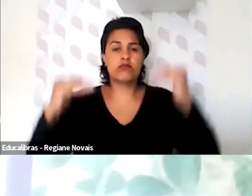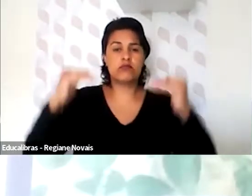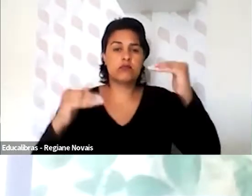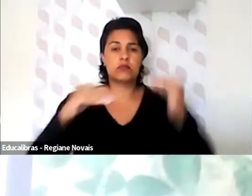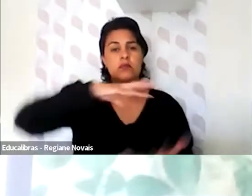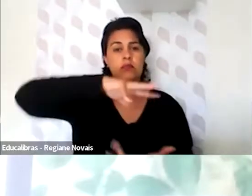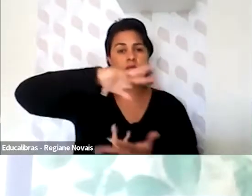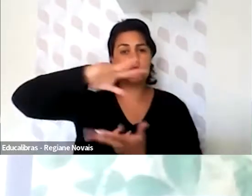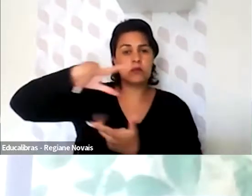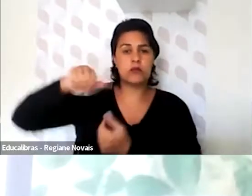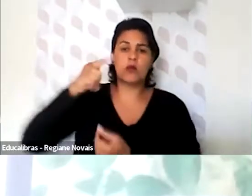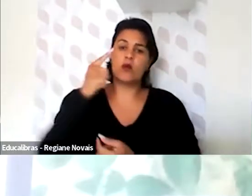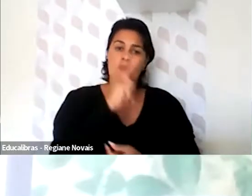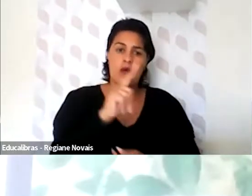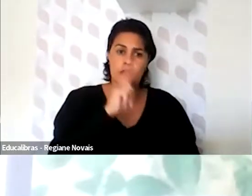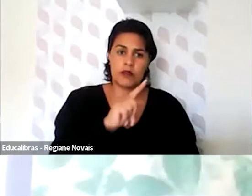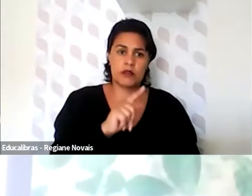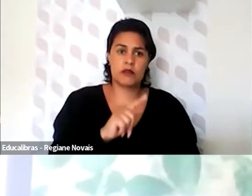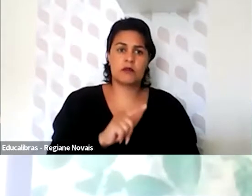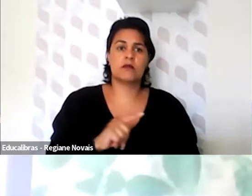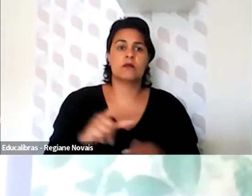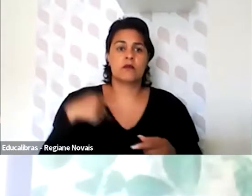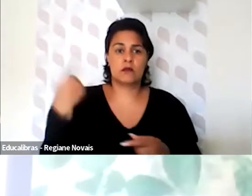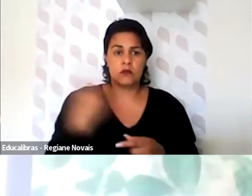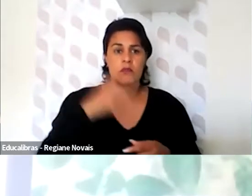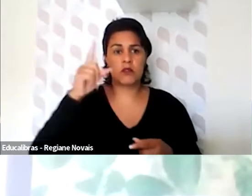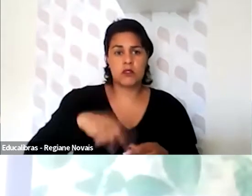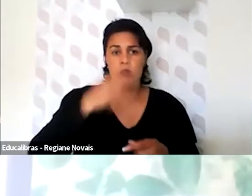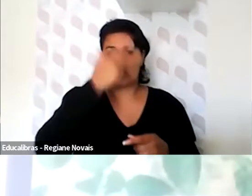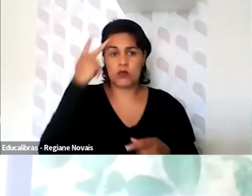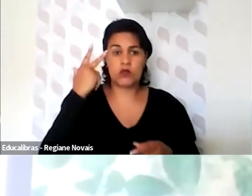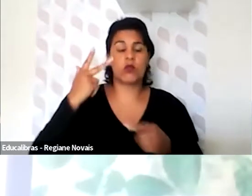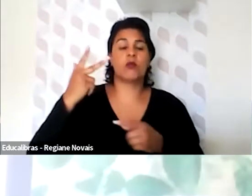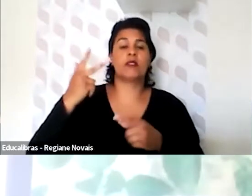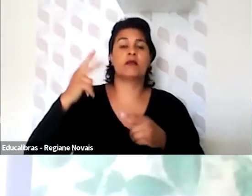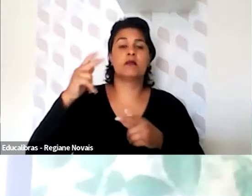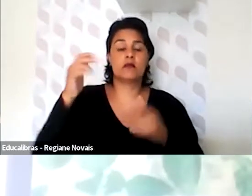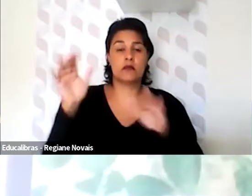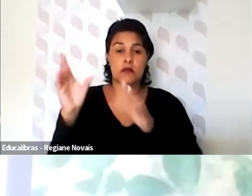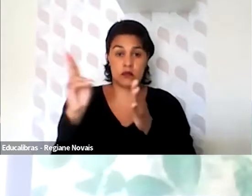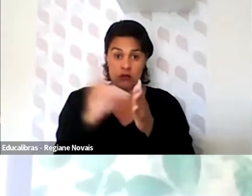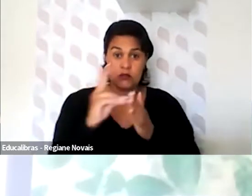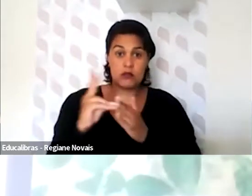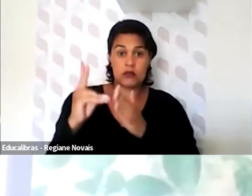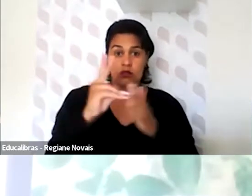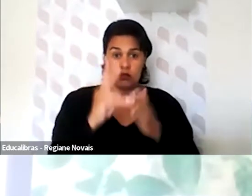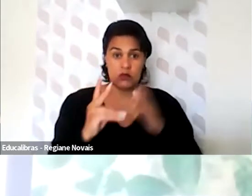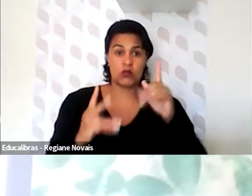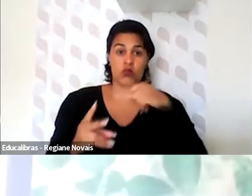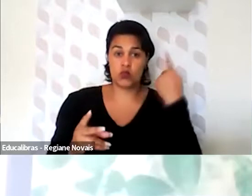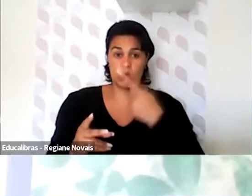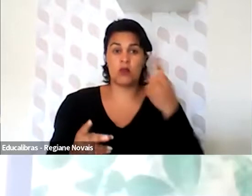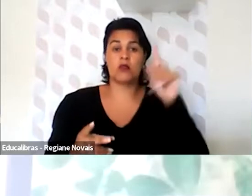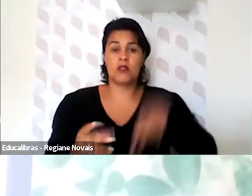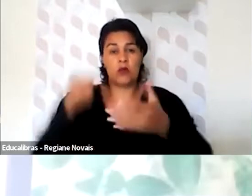planeta. E nós, os povos indígenas, estamos na linha de frente dessa luta. Somos,